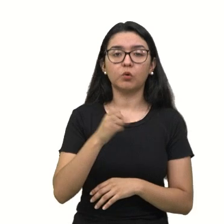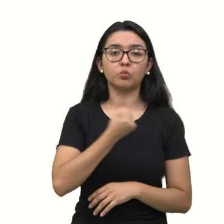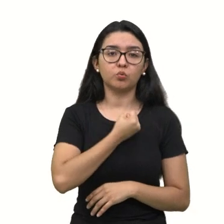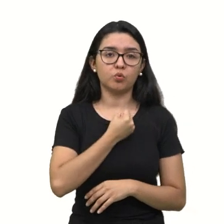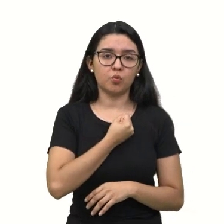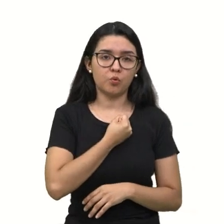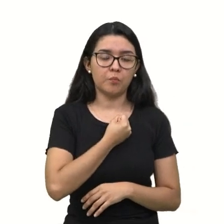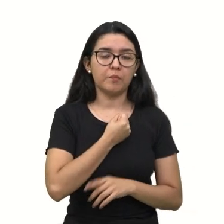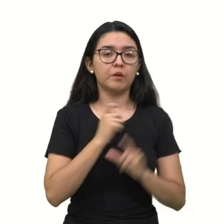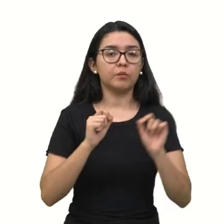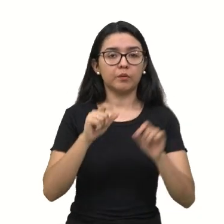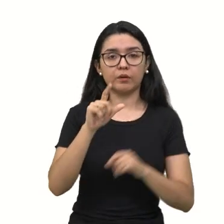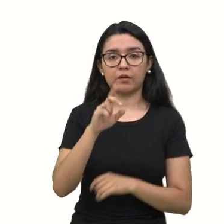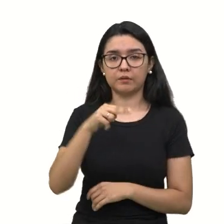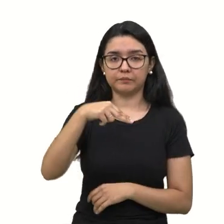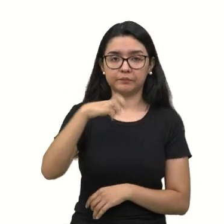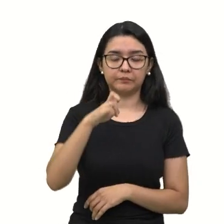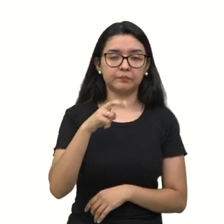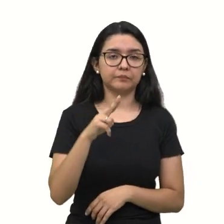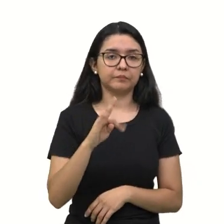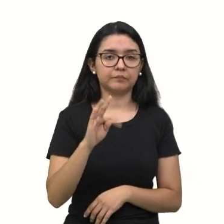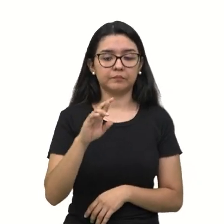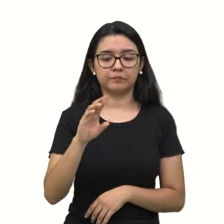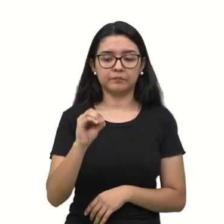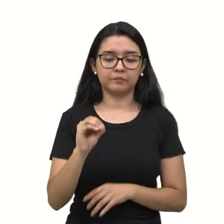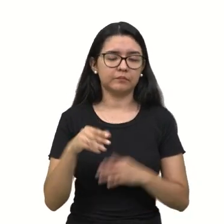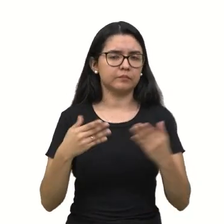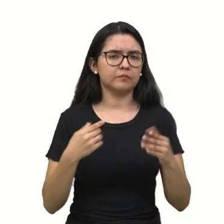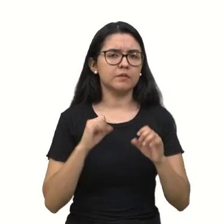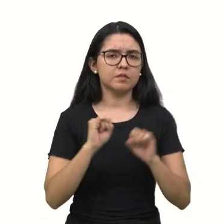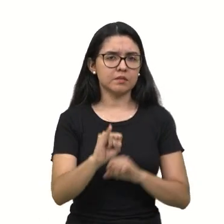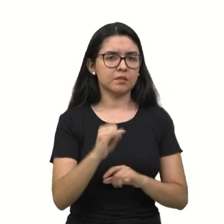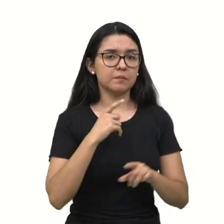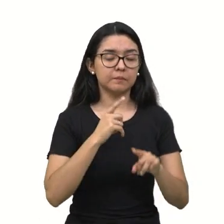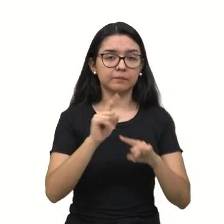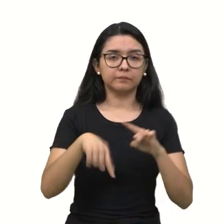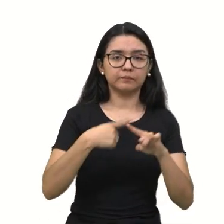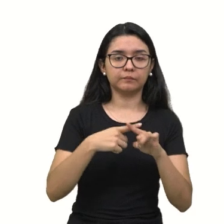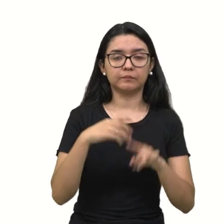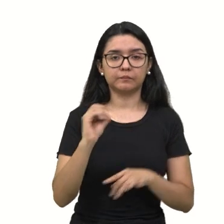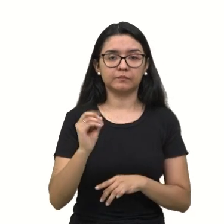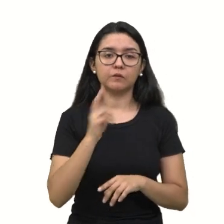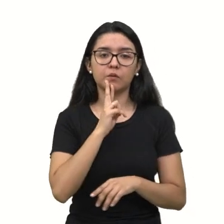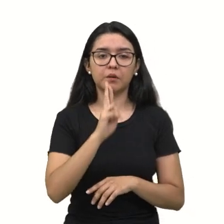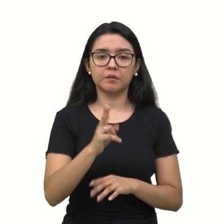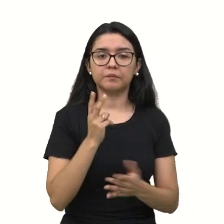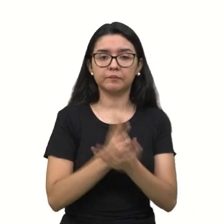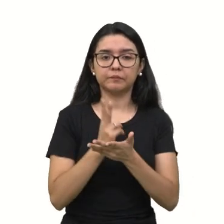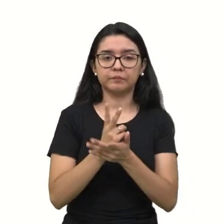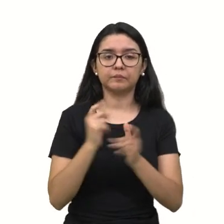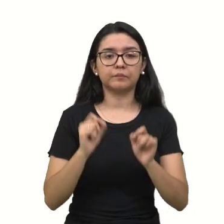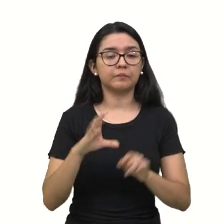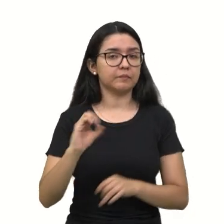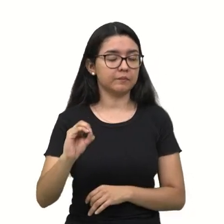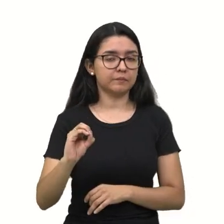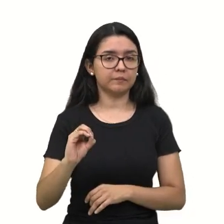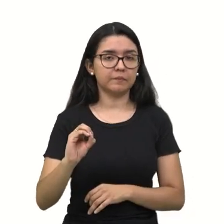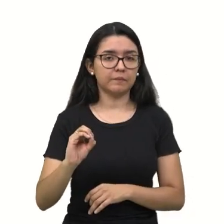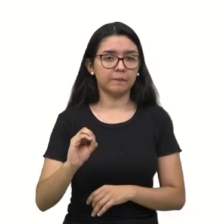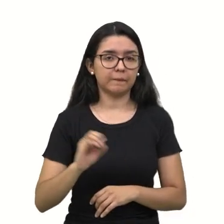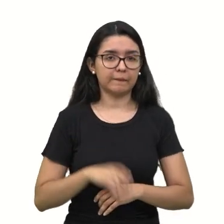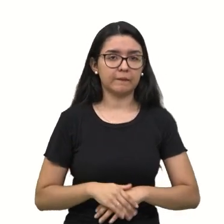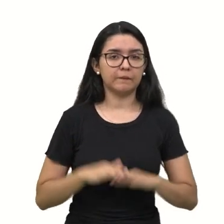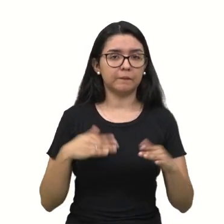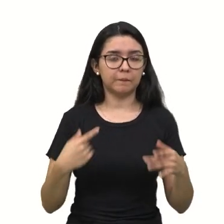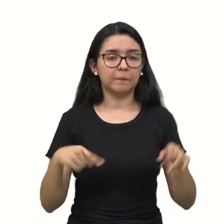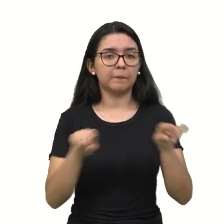multiplicar qualquer número, vamos supor, por 0, o resultado da operação é 0. Né? Se